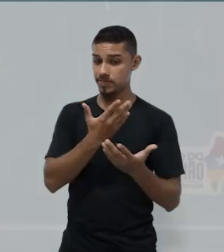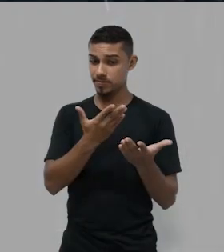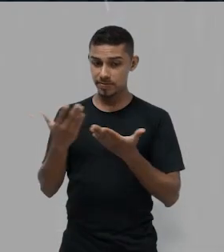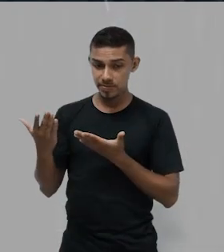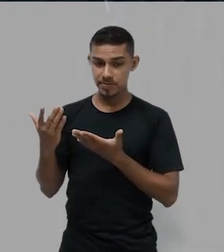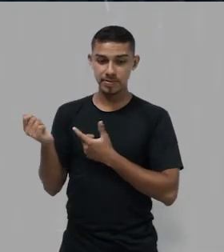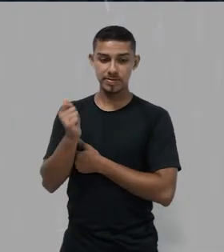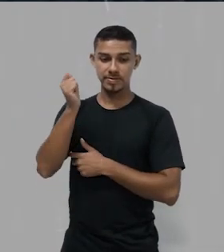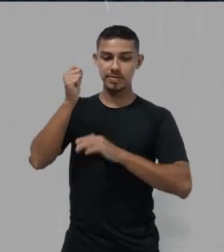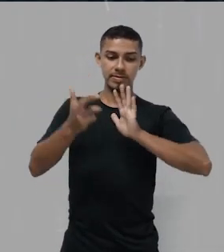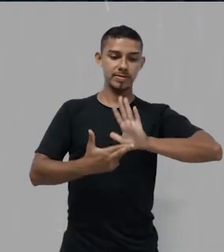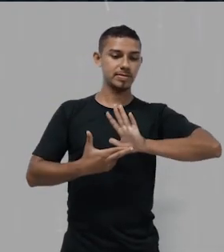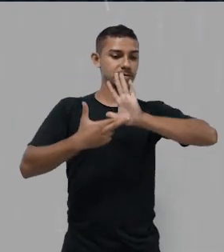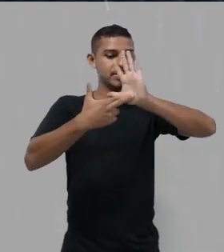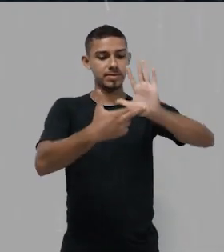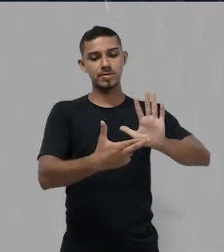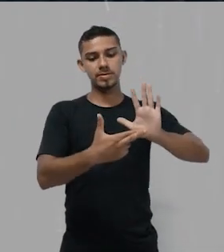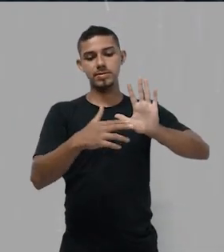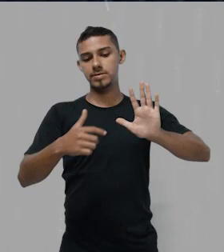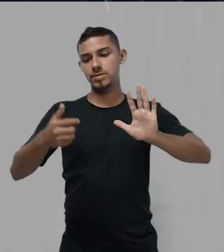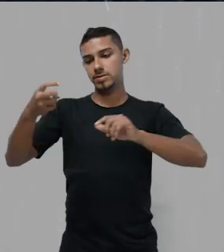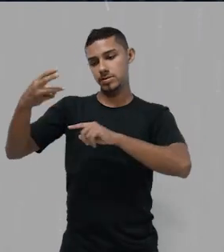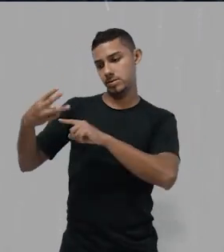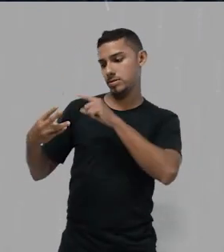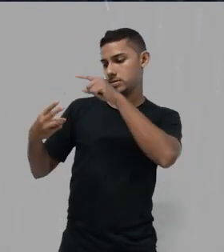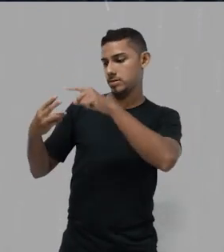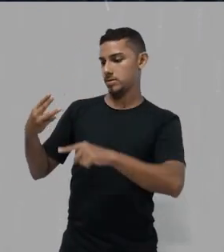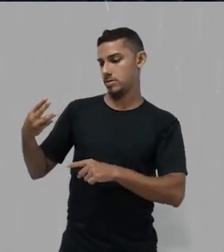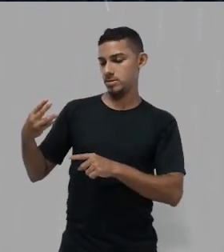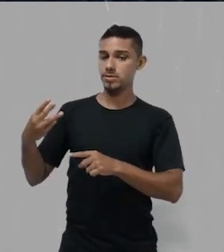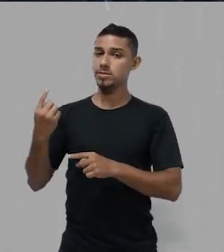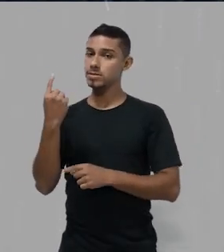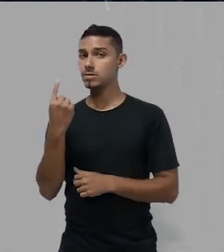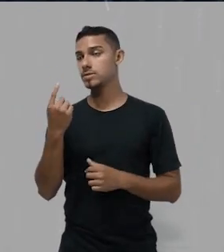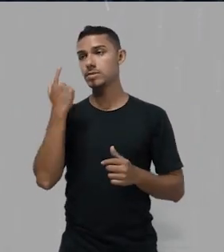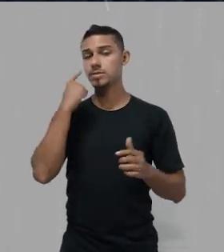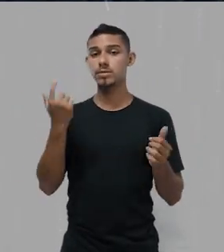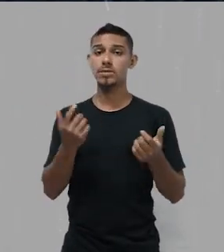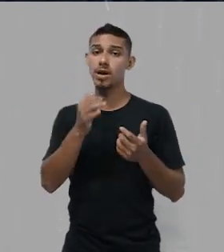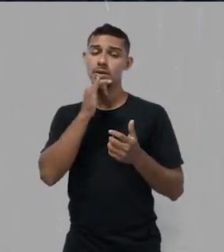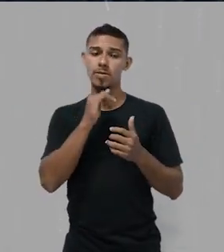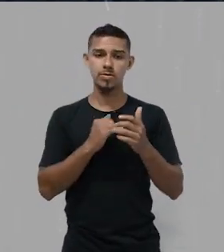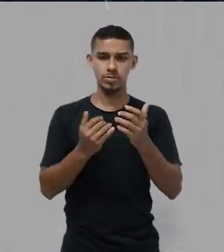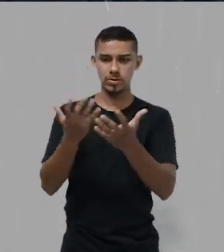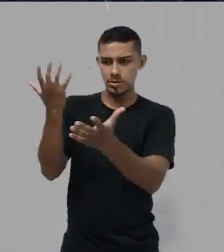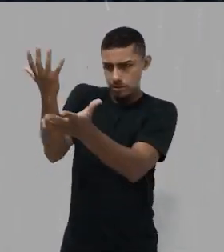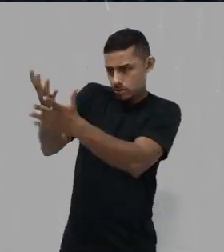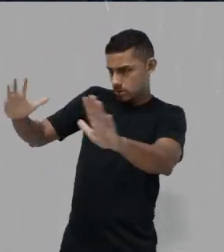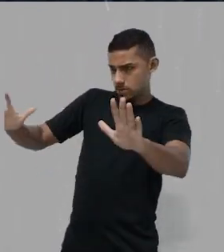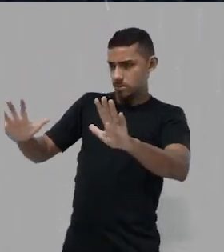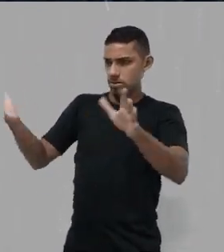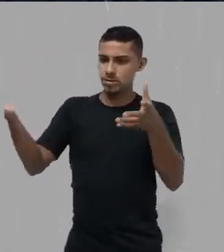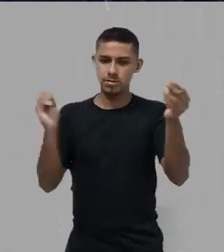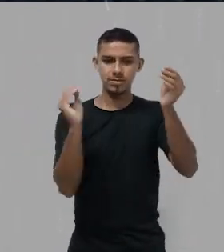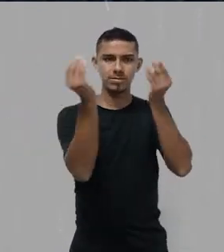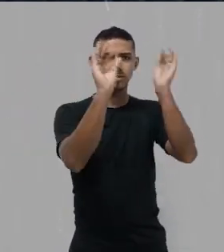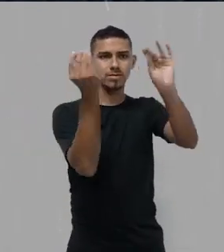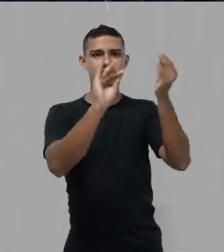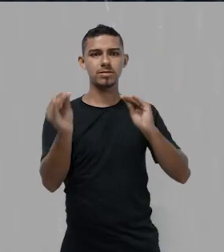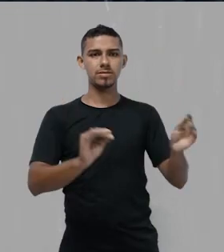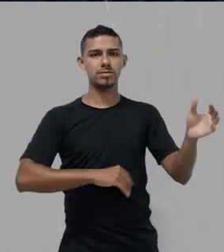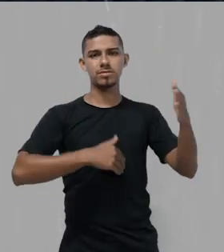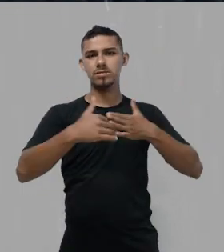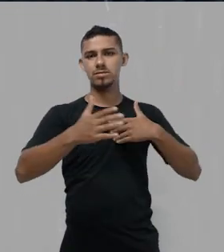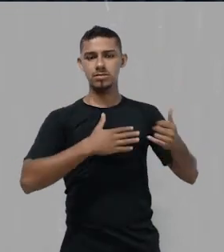ser representadas todas as três dimensões num plano só. É como se você quebrasse e colocasse tudo na parede de uma vez, de maneira